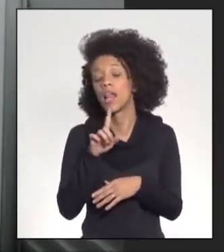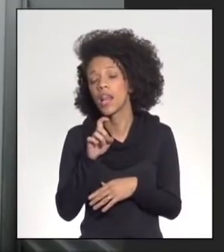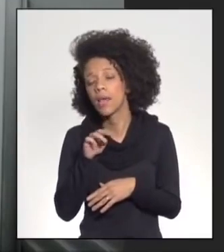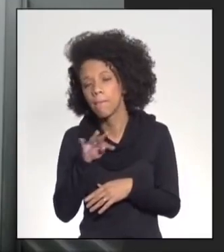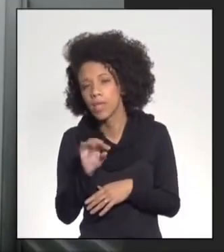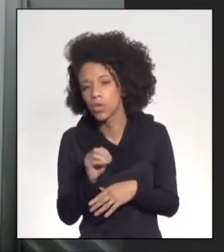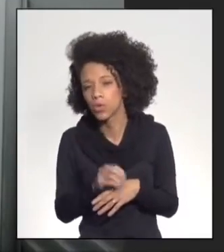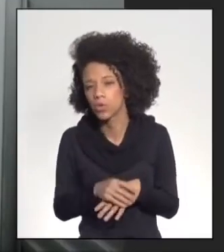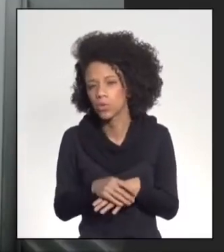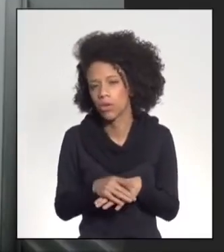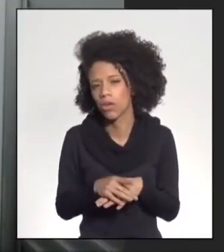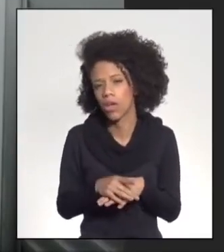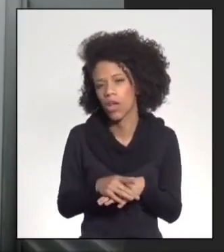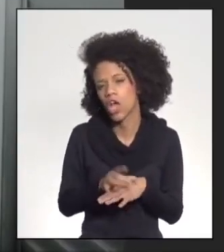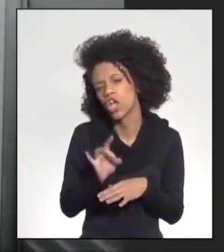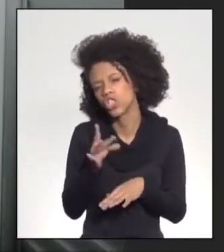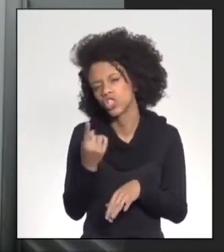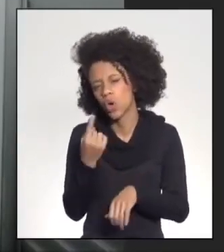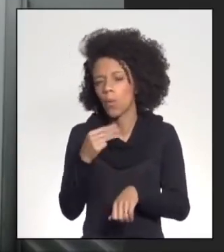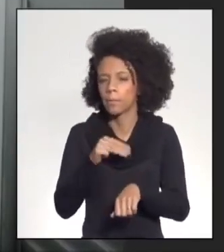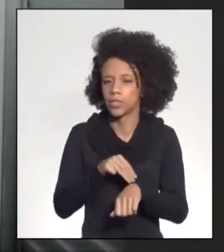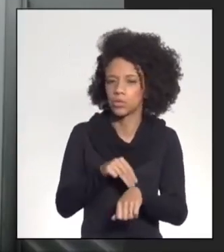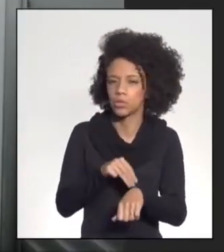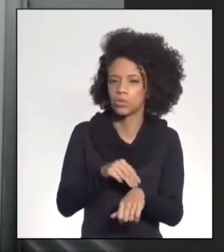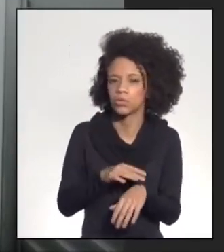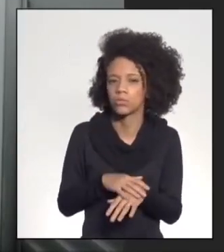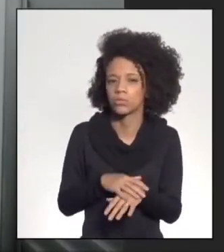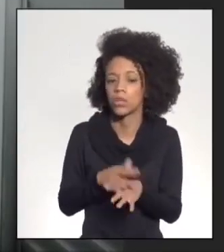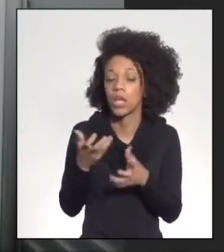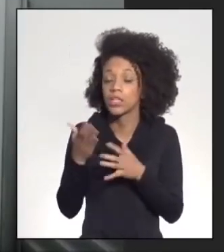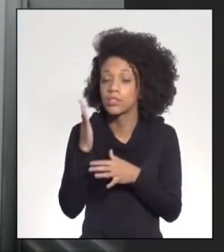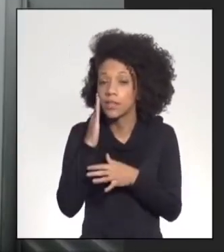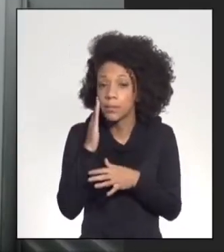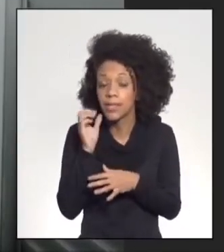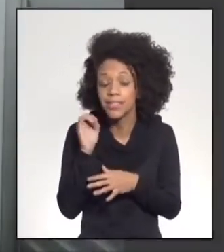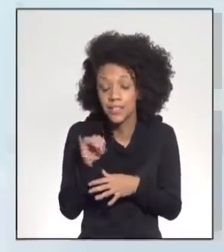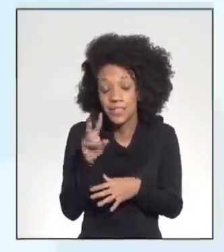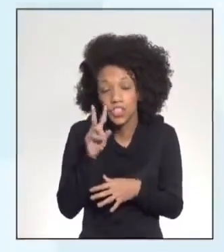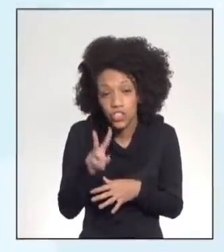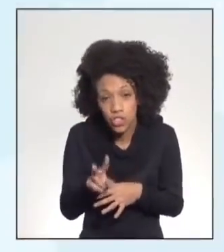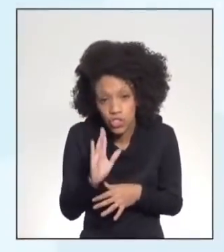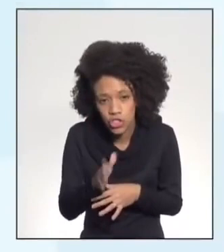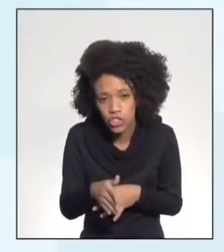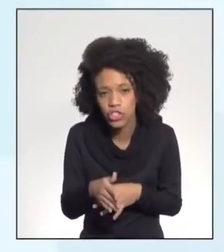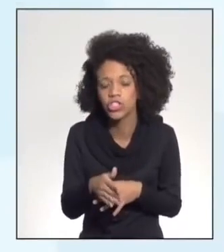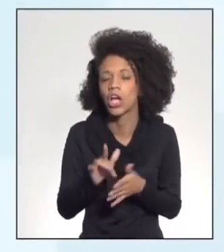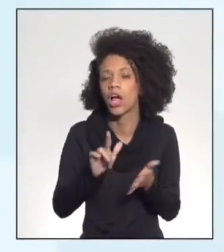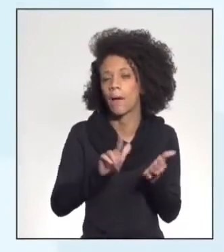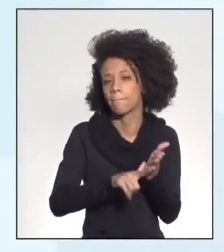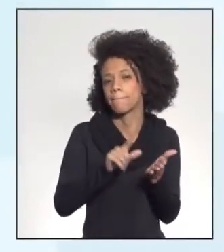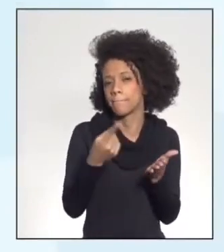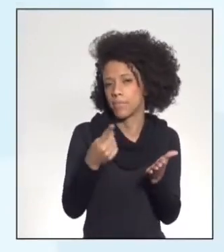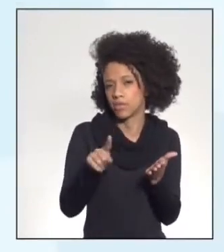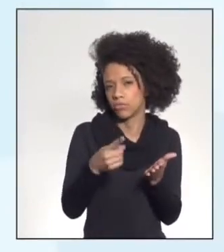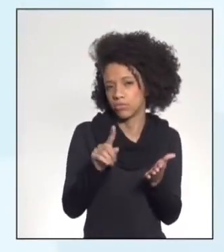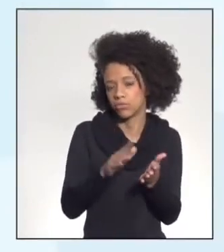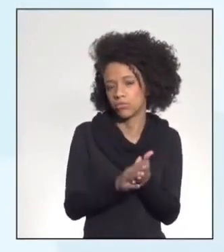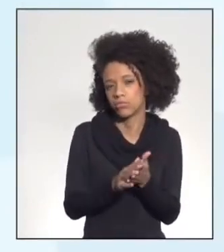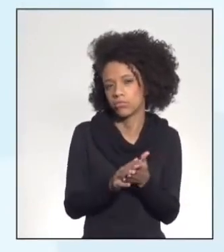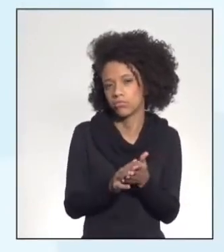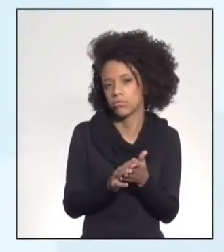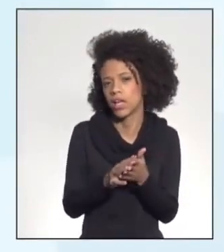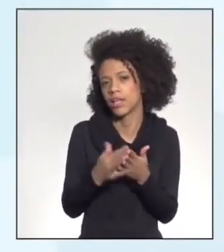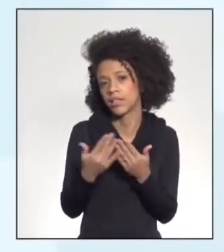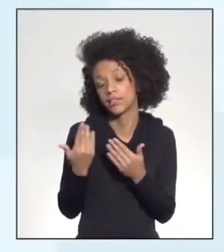vou dar esse chat eu vou dar só um minutinho. Queria saber se vocês já viram esse tipo de partitura convencional. Quem já viu,